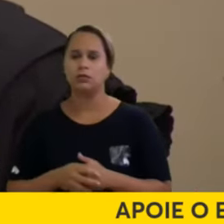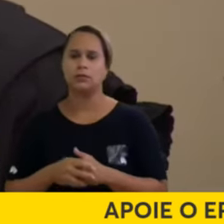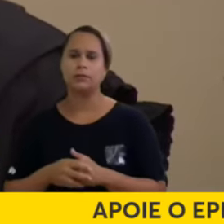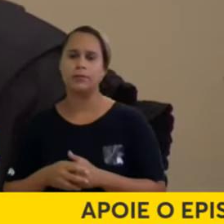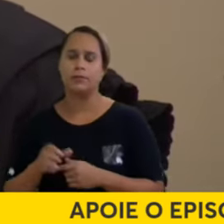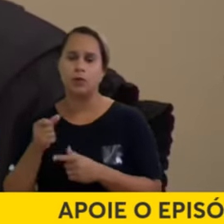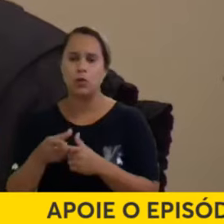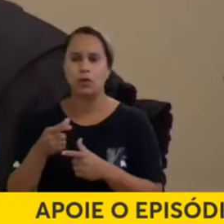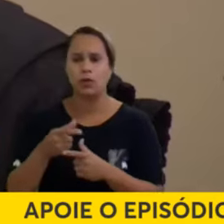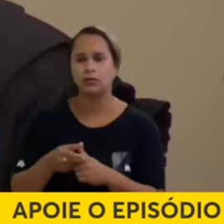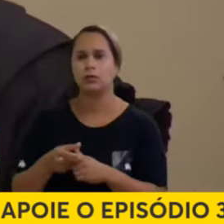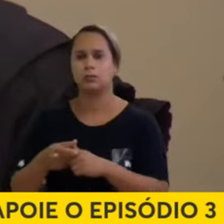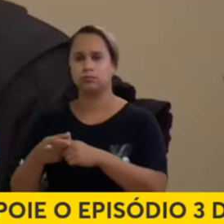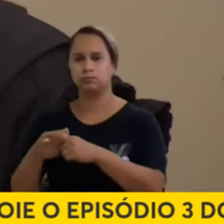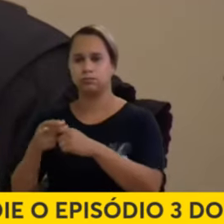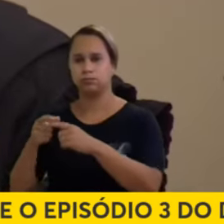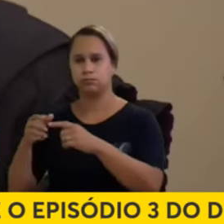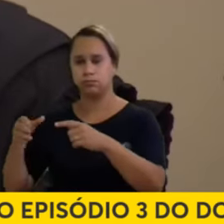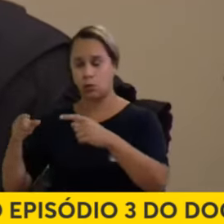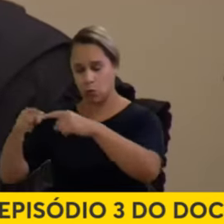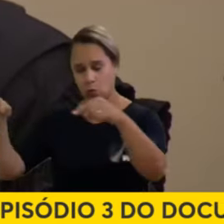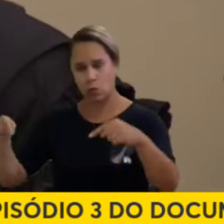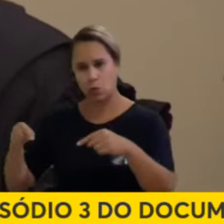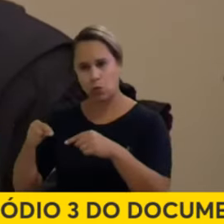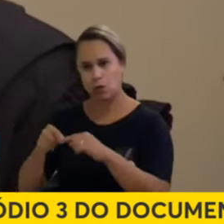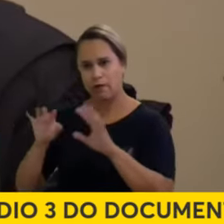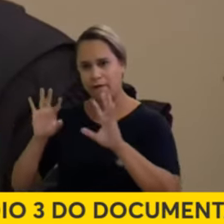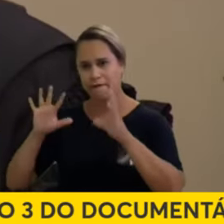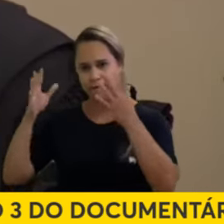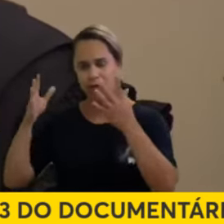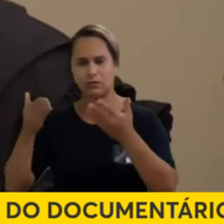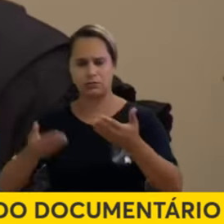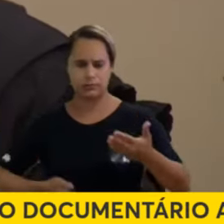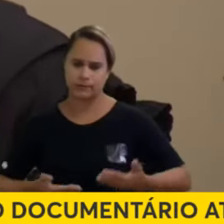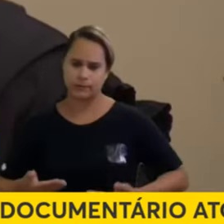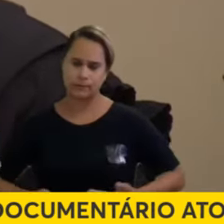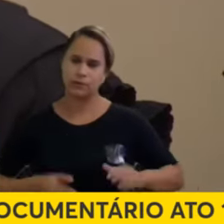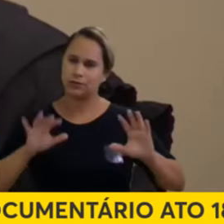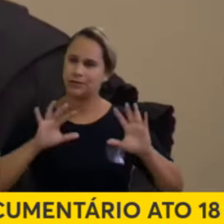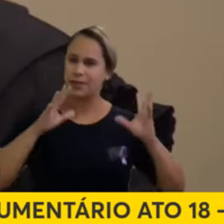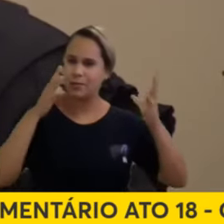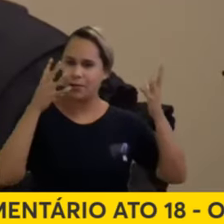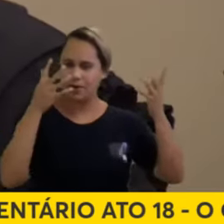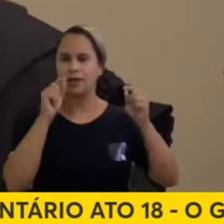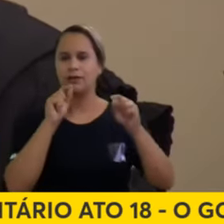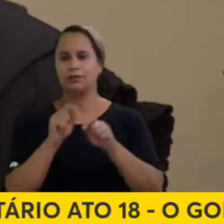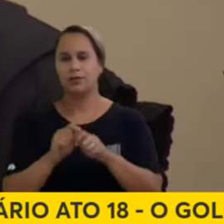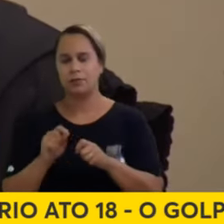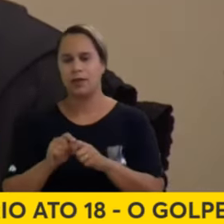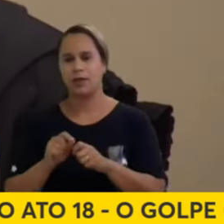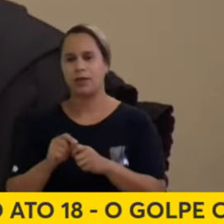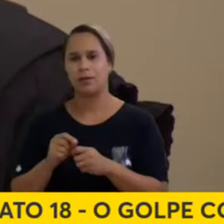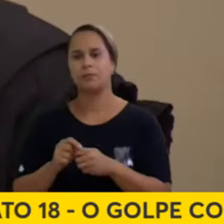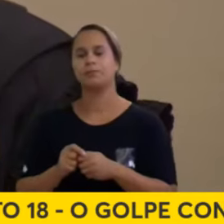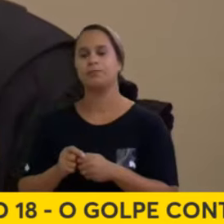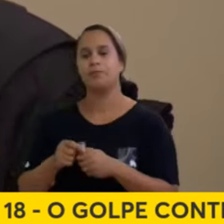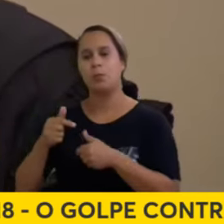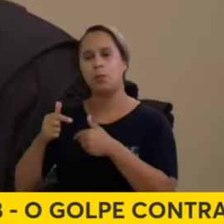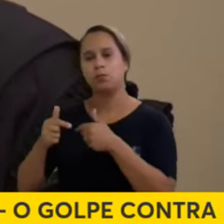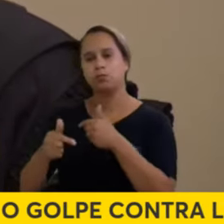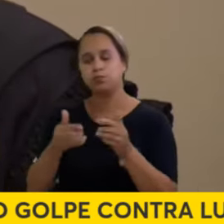evento locação de gerador serviço Simonal produção e instalação material produção e instalação de